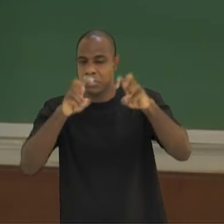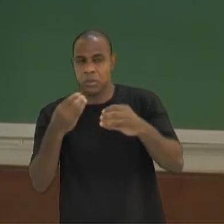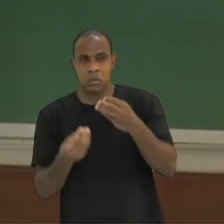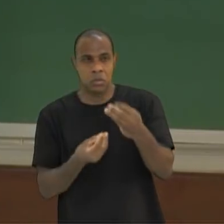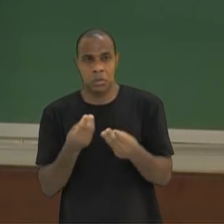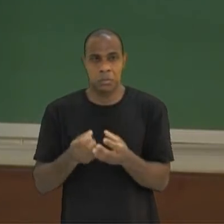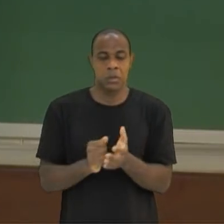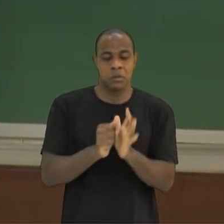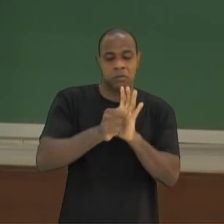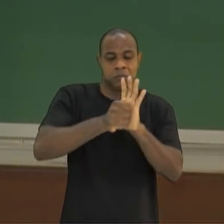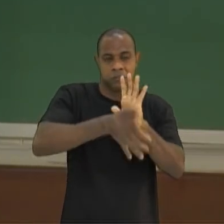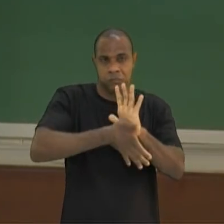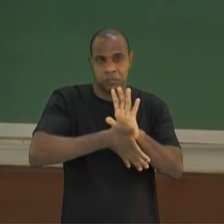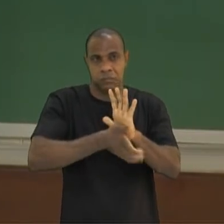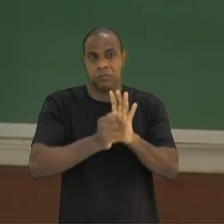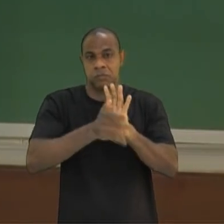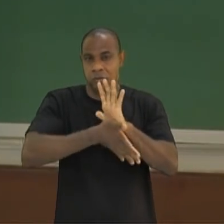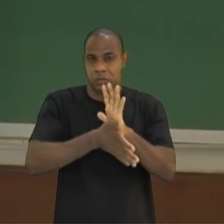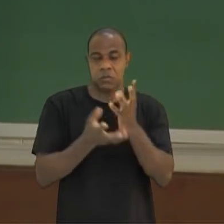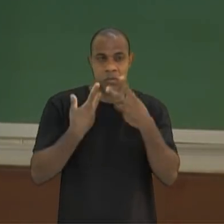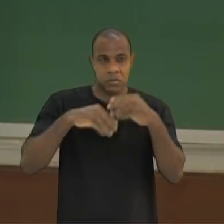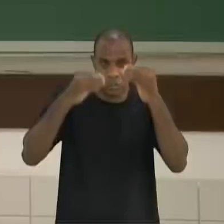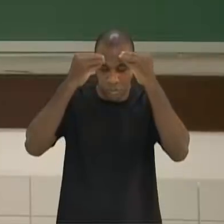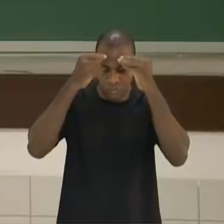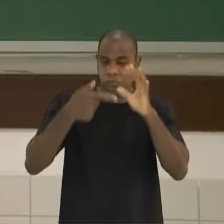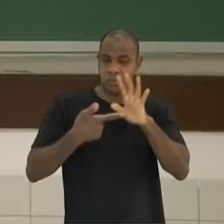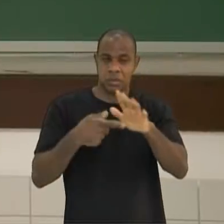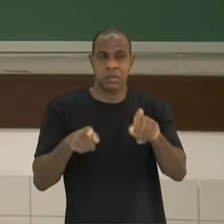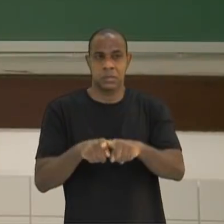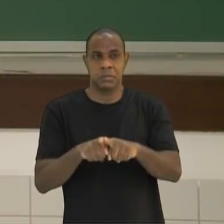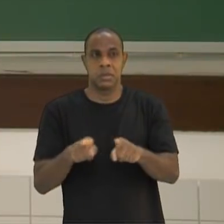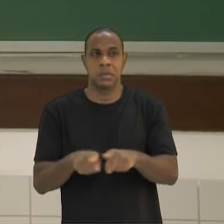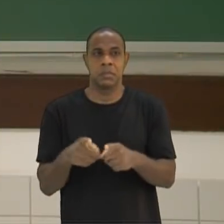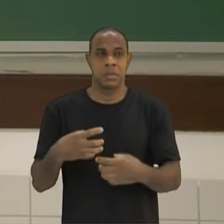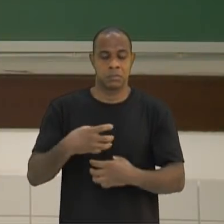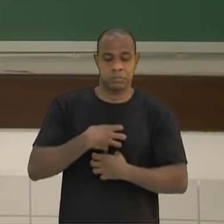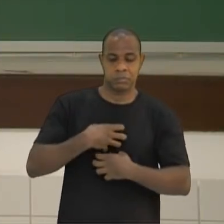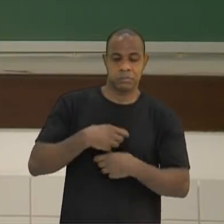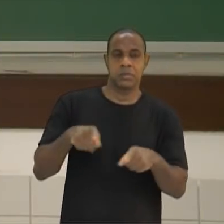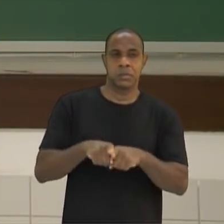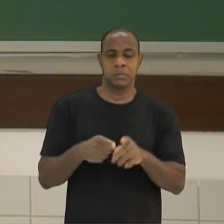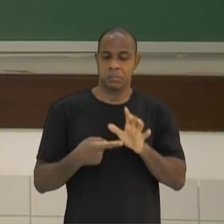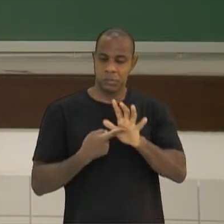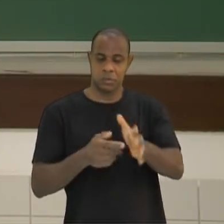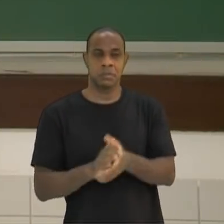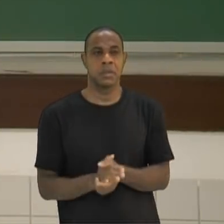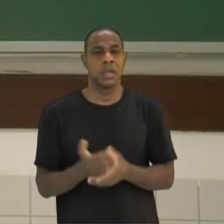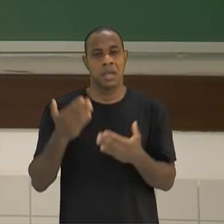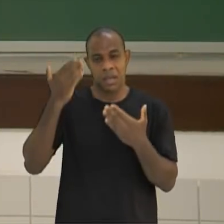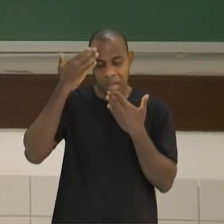figuras de linguagem e reconhecemos as relações de sentido nos textos. Ok? Agradeço muito a